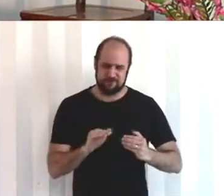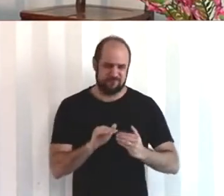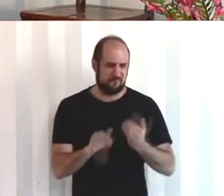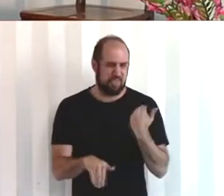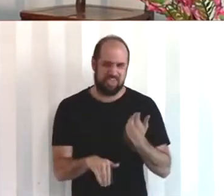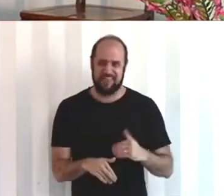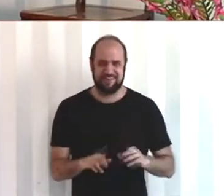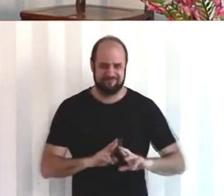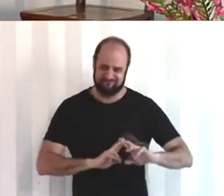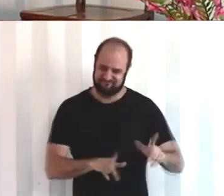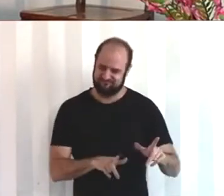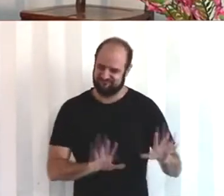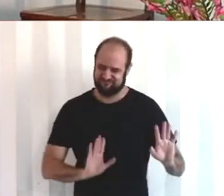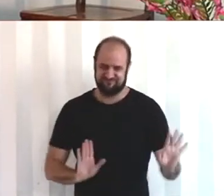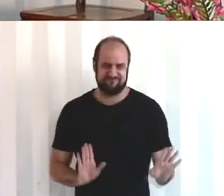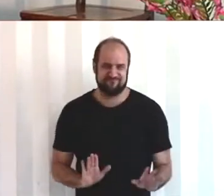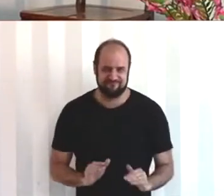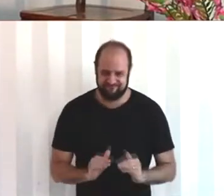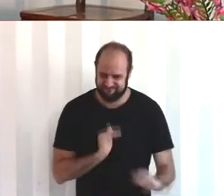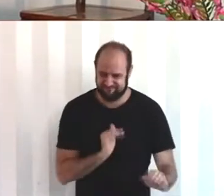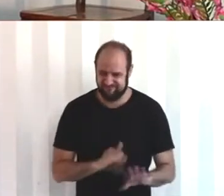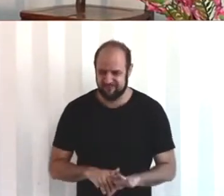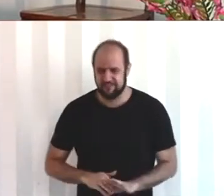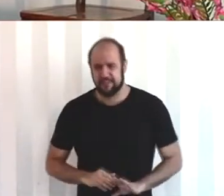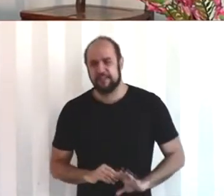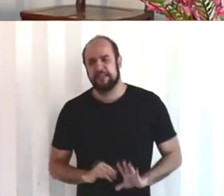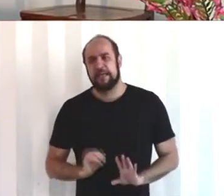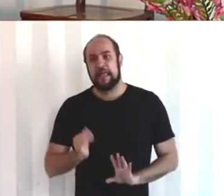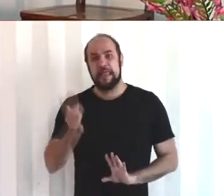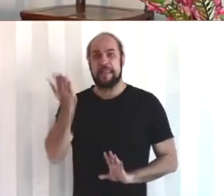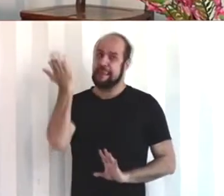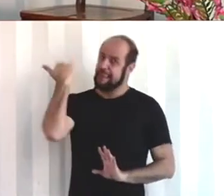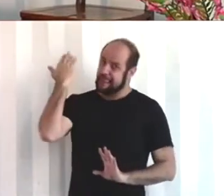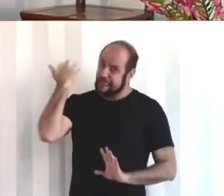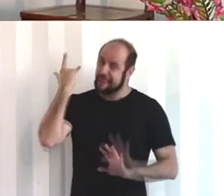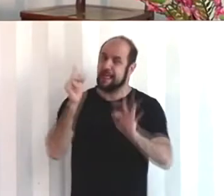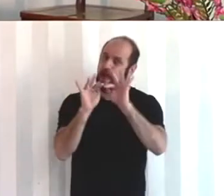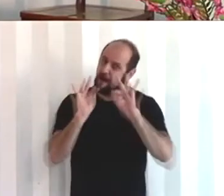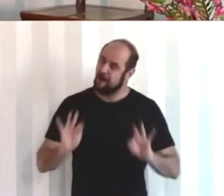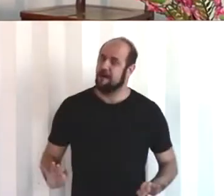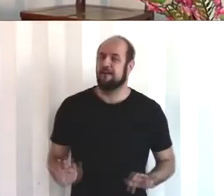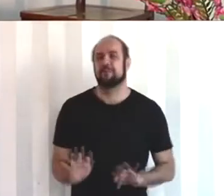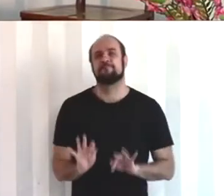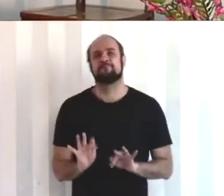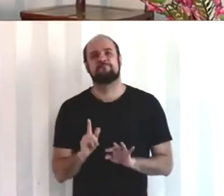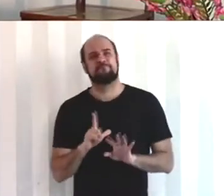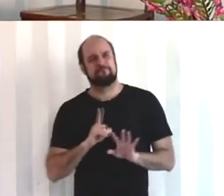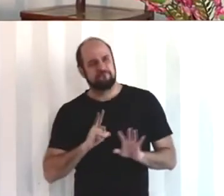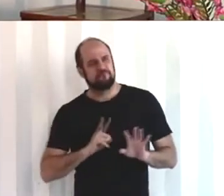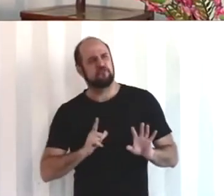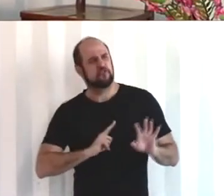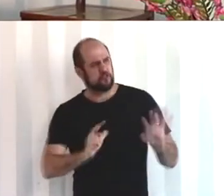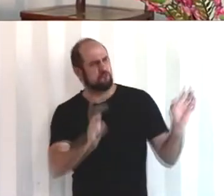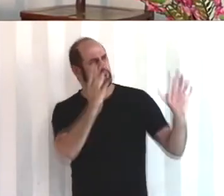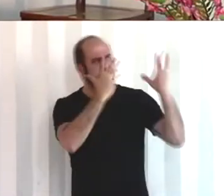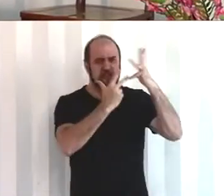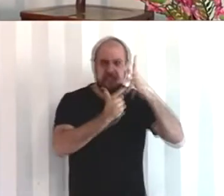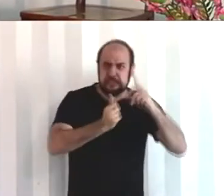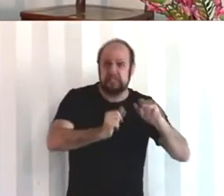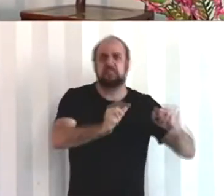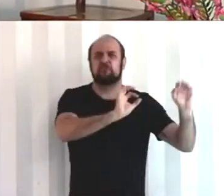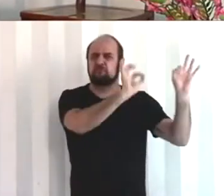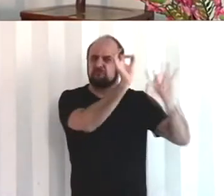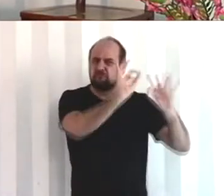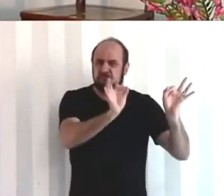em São Paulo. O verdadeiro templo lá daqueles dias, ele tinha sim um fulgor, ele tinha uma beleza,